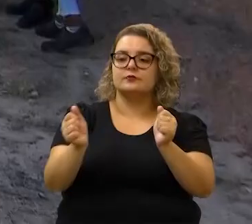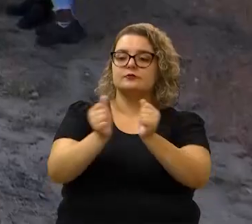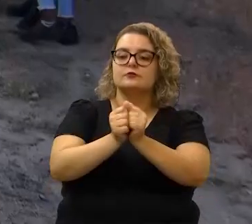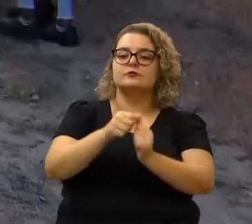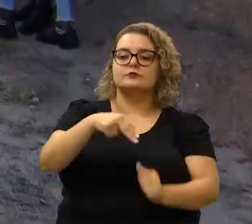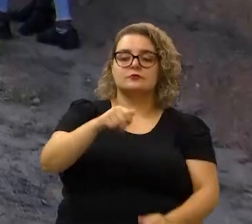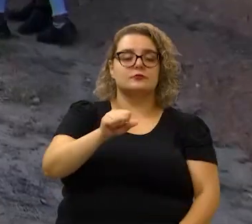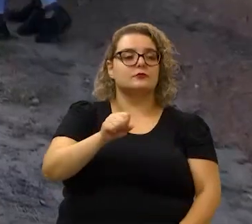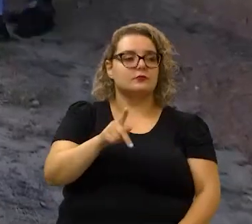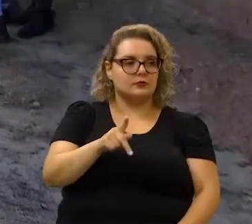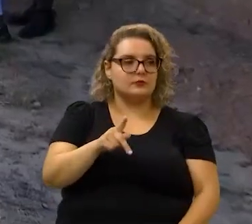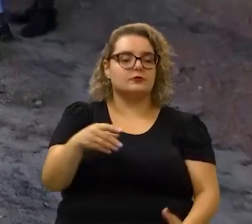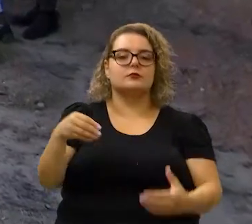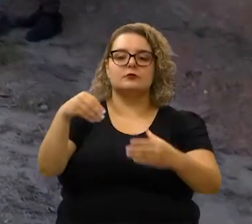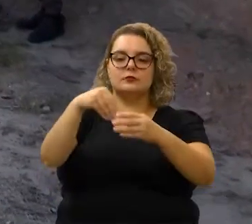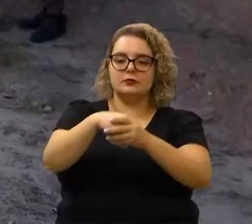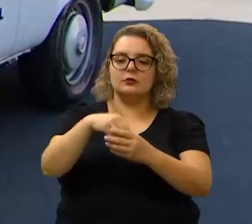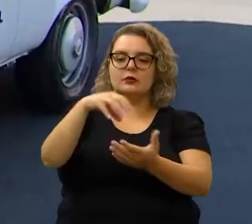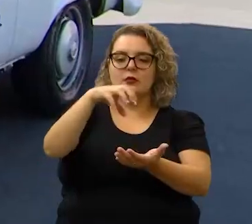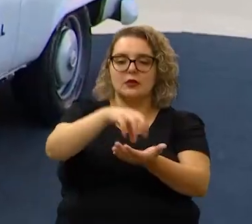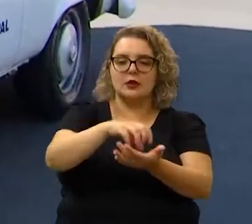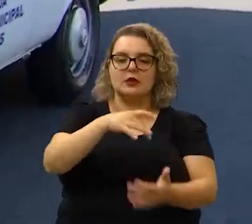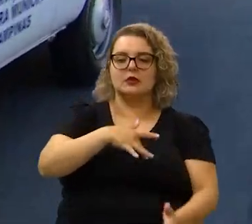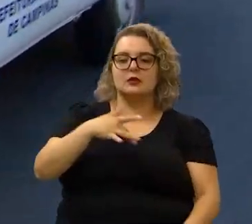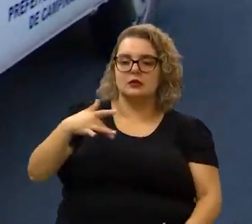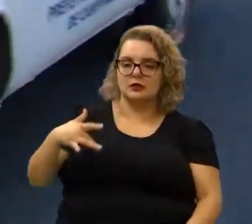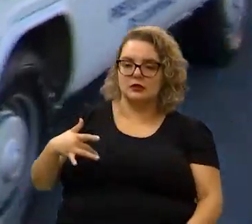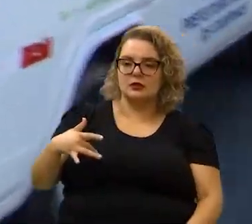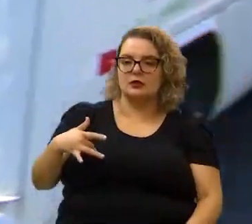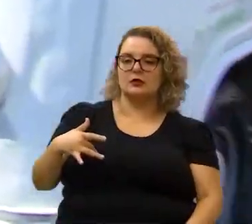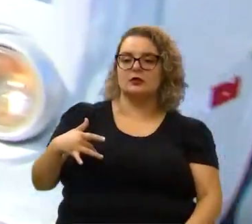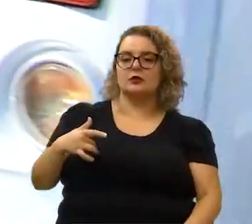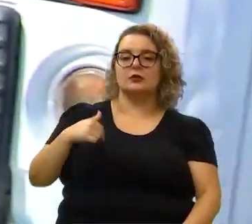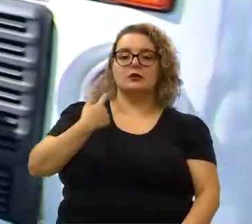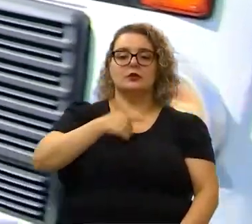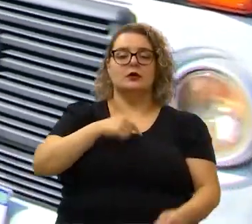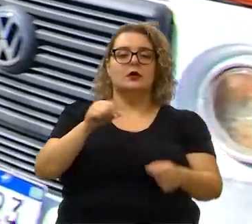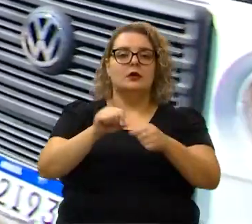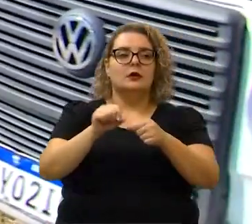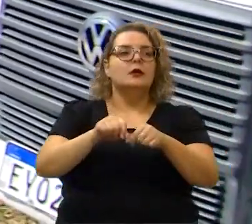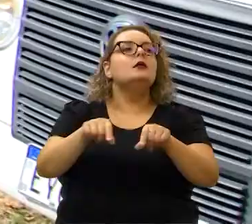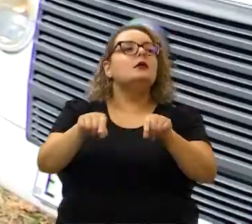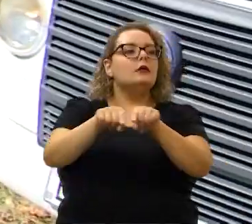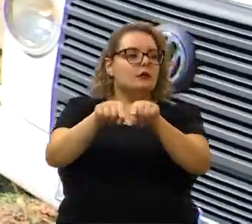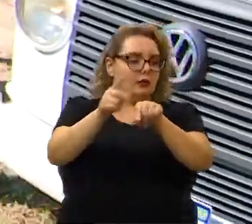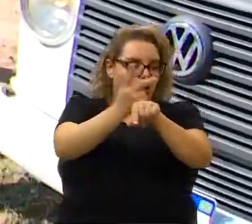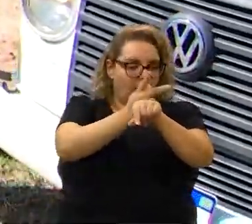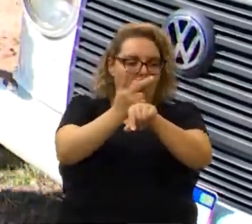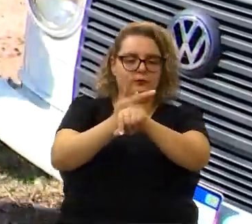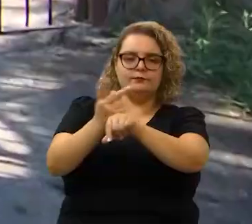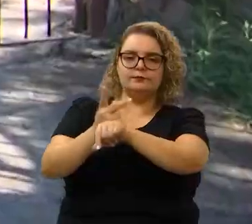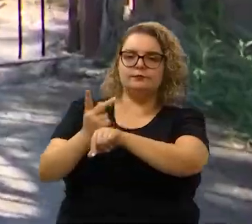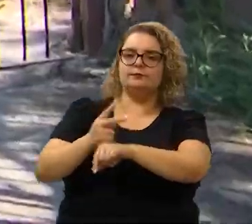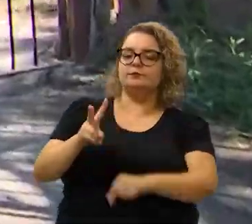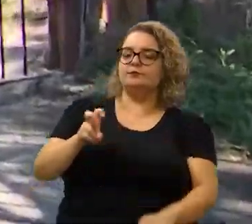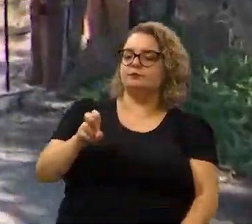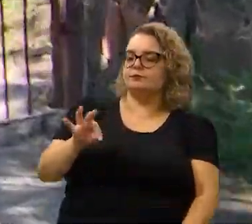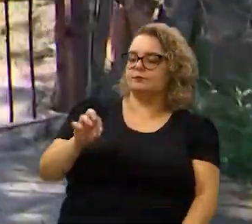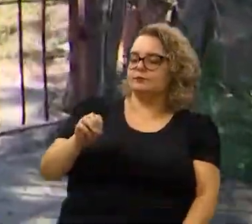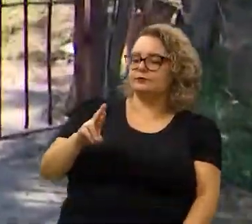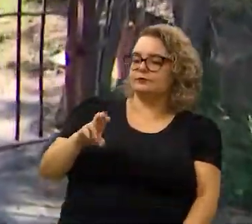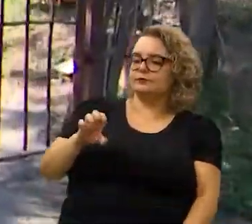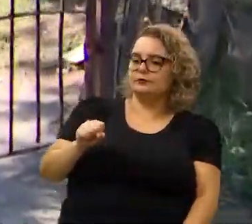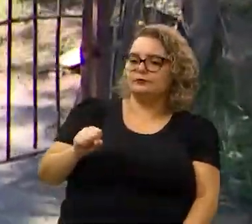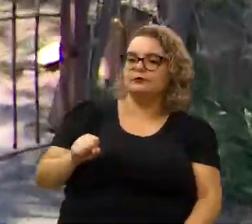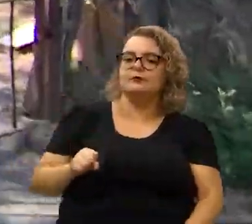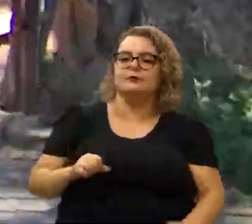equipe NASF também, dentro do centro de saúde. Nós fazemos também busca ativa de vetores, então às vezes a